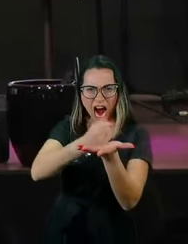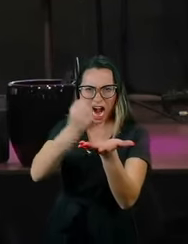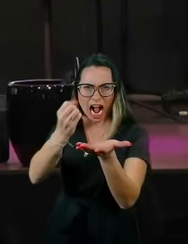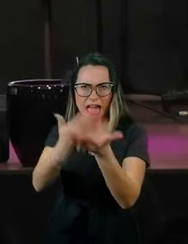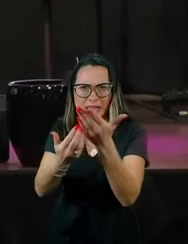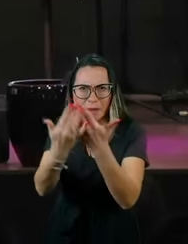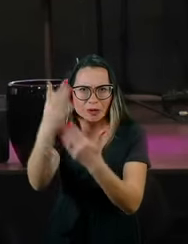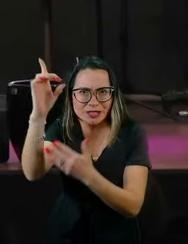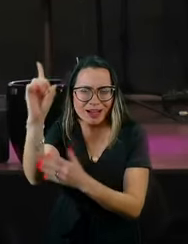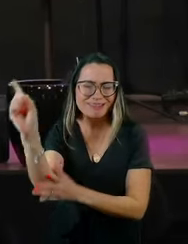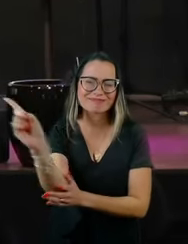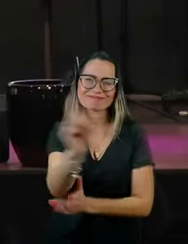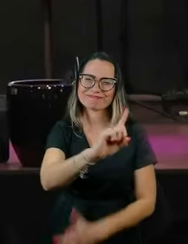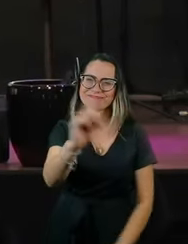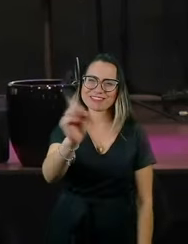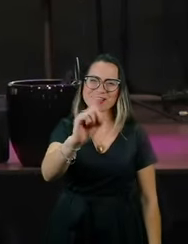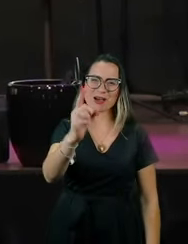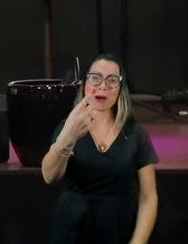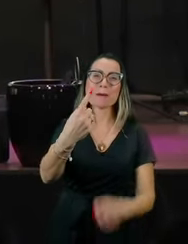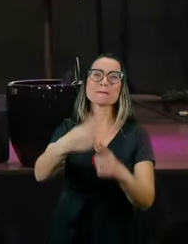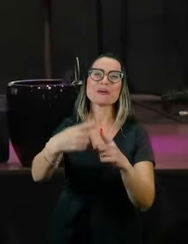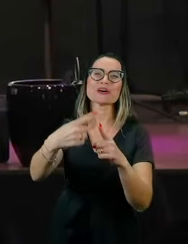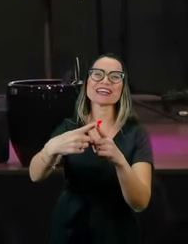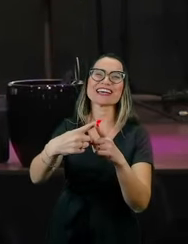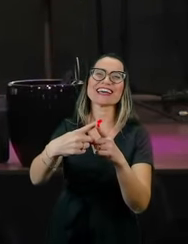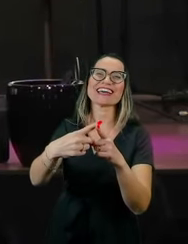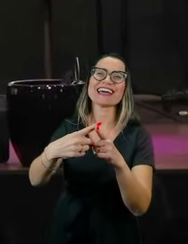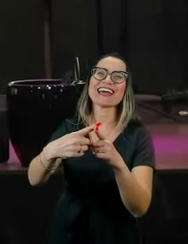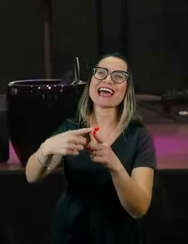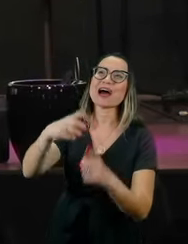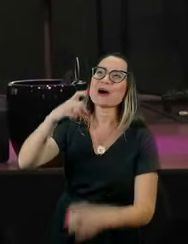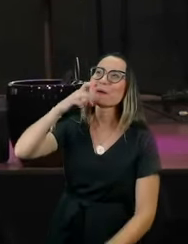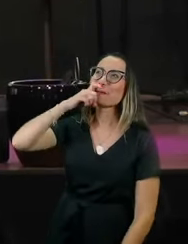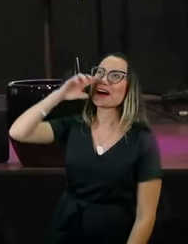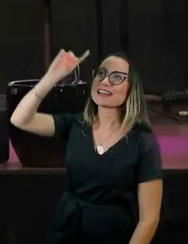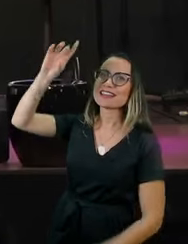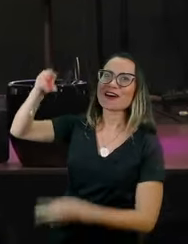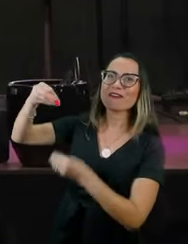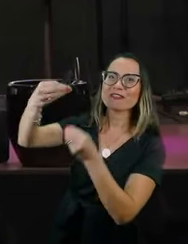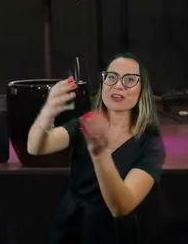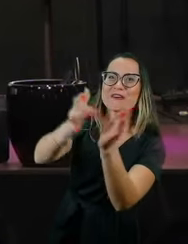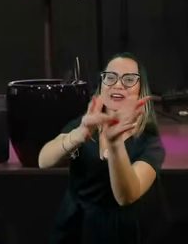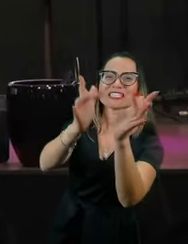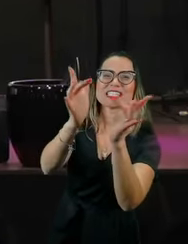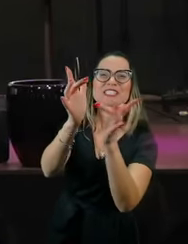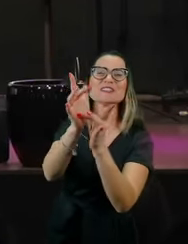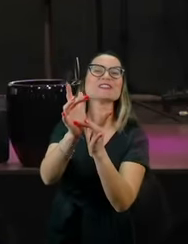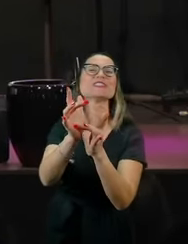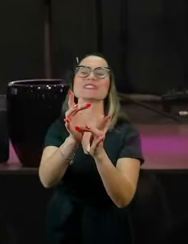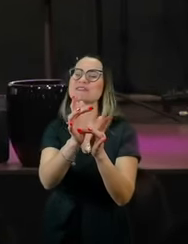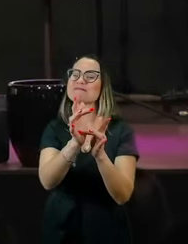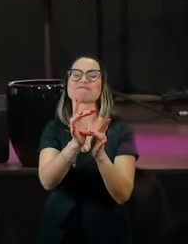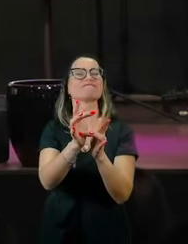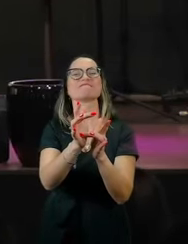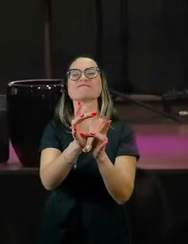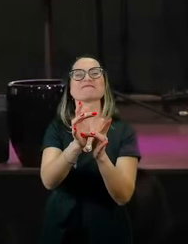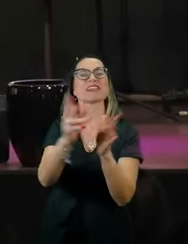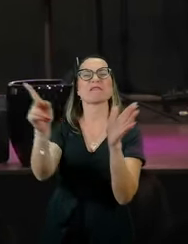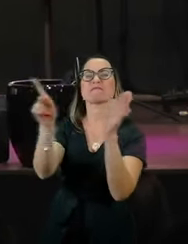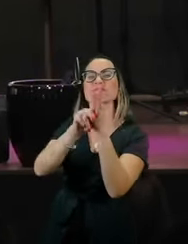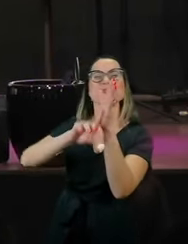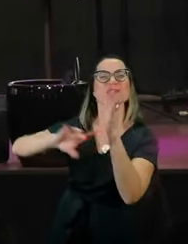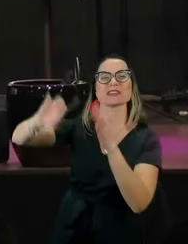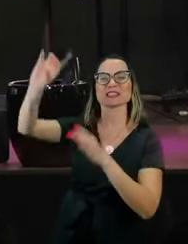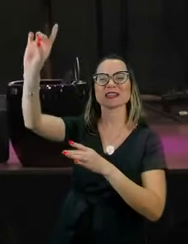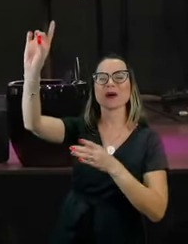Pois o meu Pai as deu a mim, e Ele é poderoso em todos. E ninguém pode arrancá-las da mão do meu Pai, porque eu e